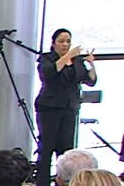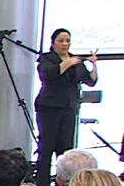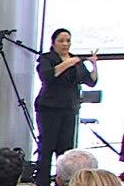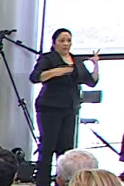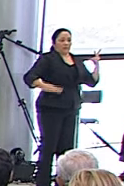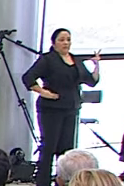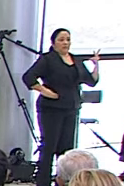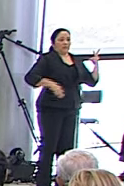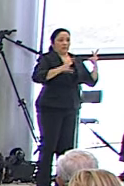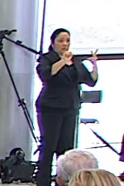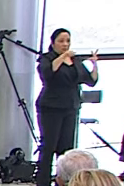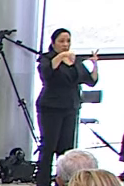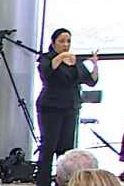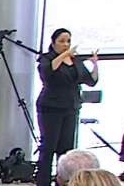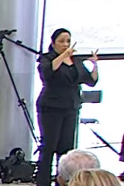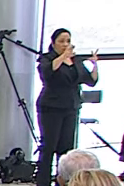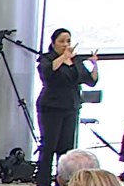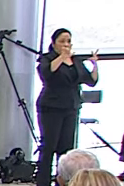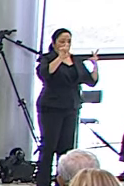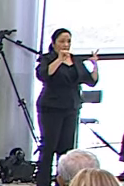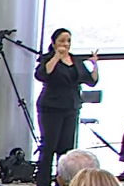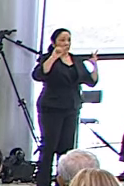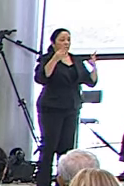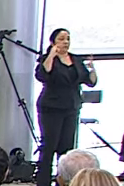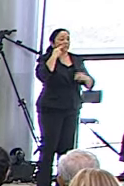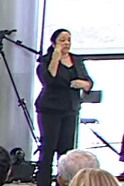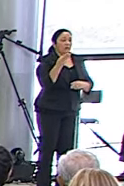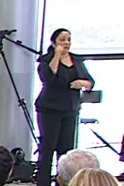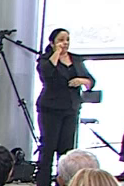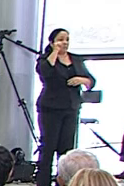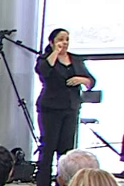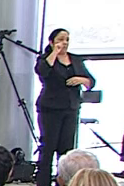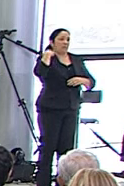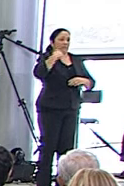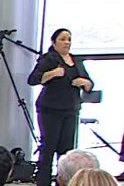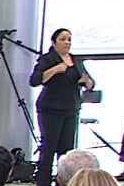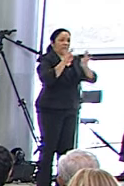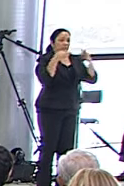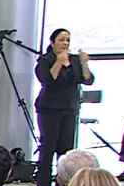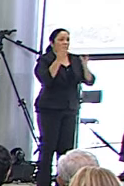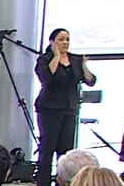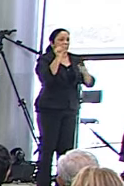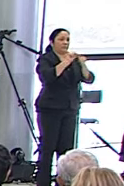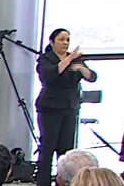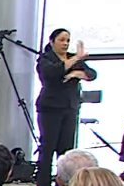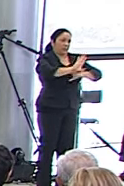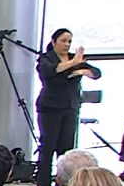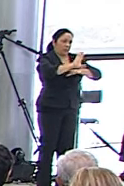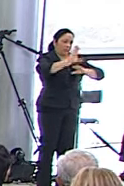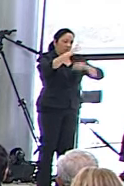porque na sua gestão no MDS, 1 milhão e 700 mil mulheres do Bolsa Família já fizeram cursos de qualificação